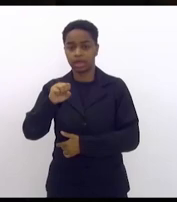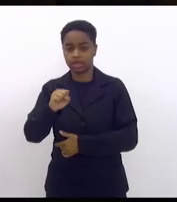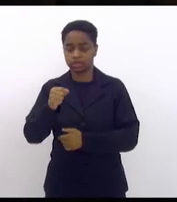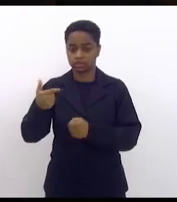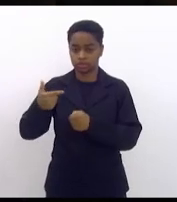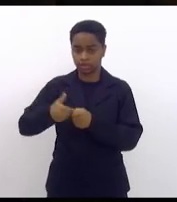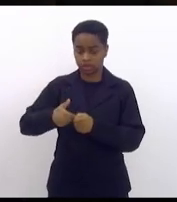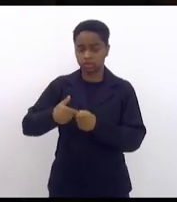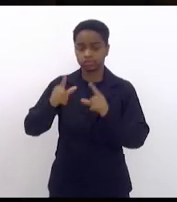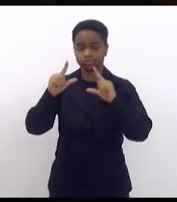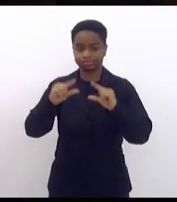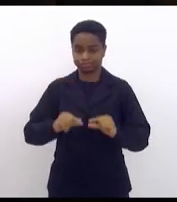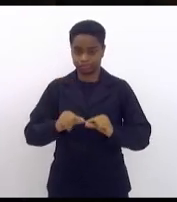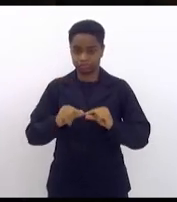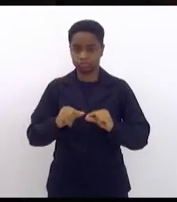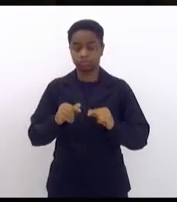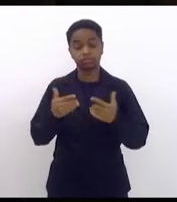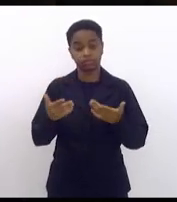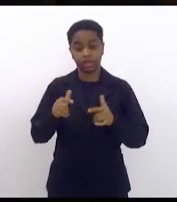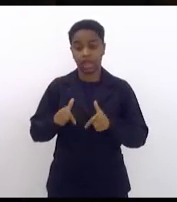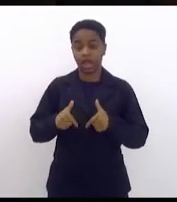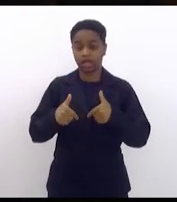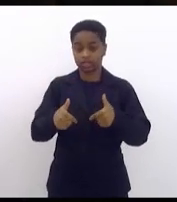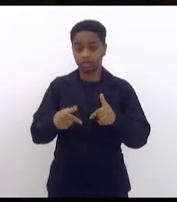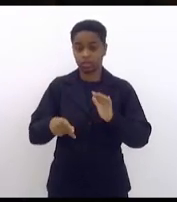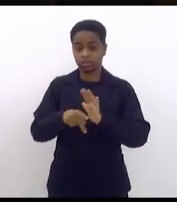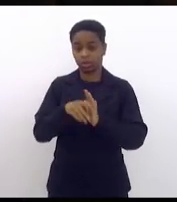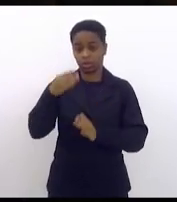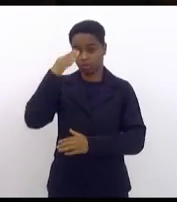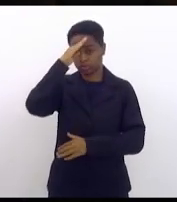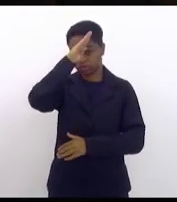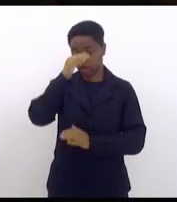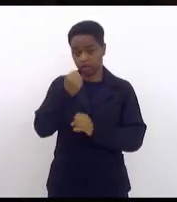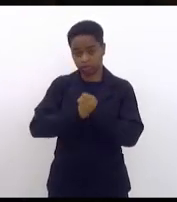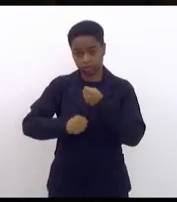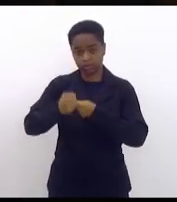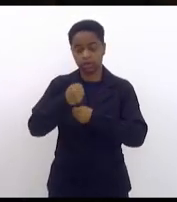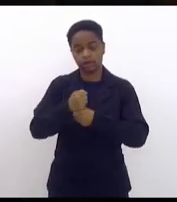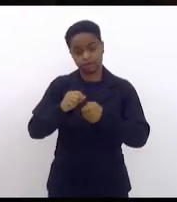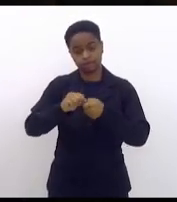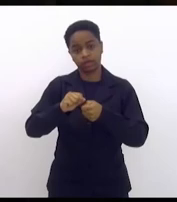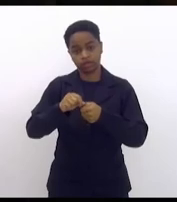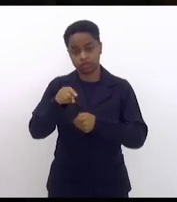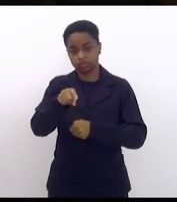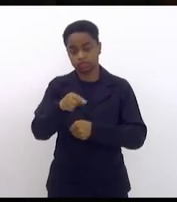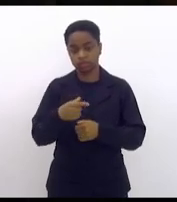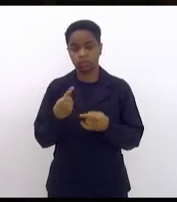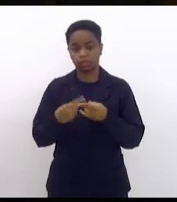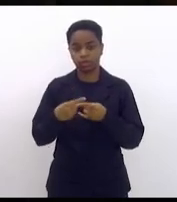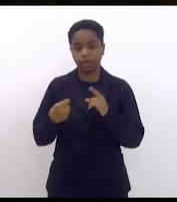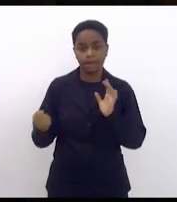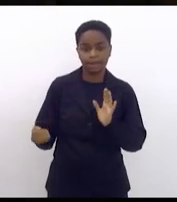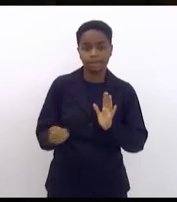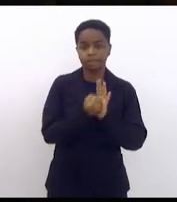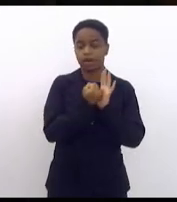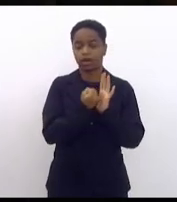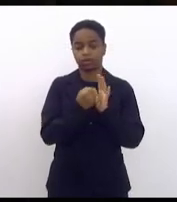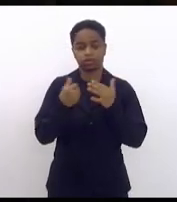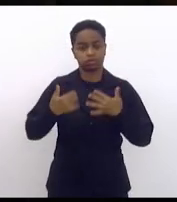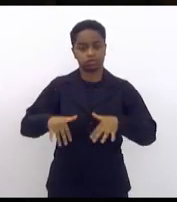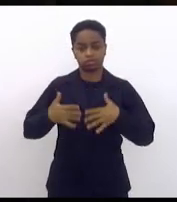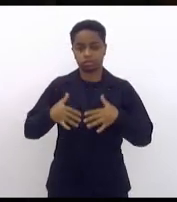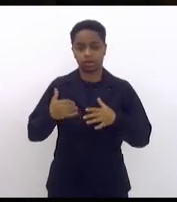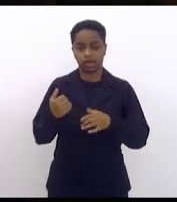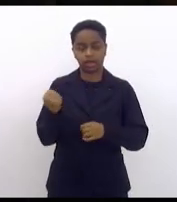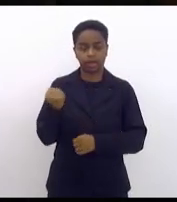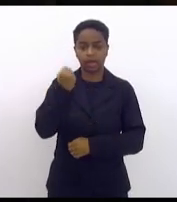combustíveis. A ação eleitoreira do governo Bolsonaro, do ano passado, que deixou uma marca nefasta